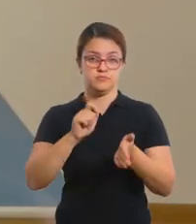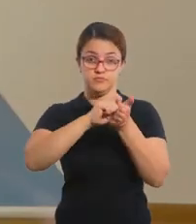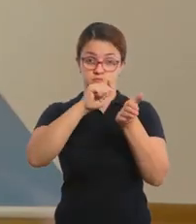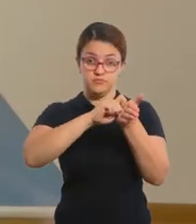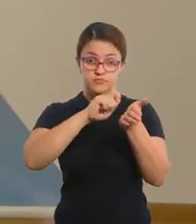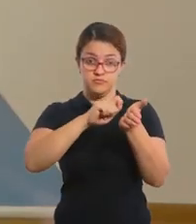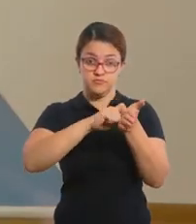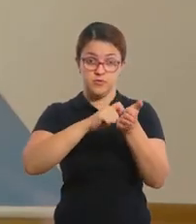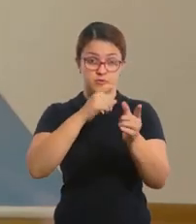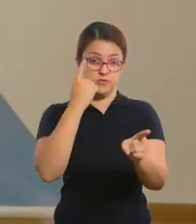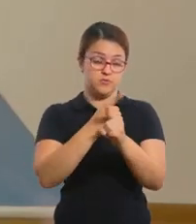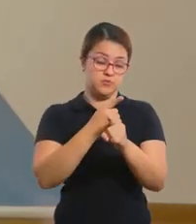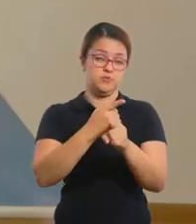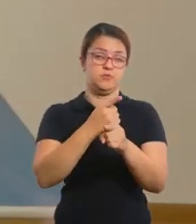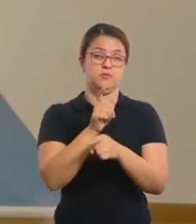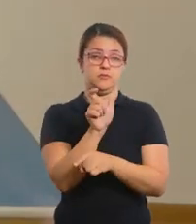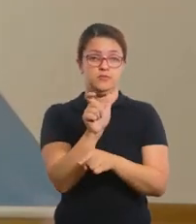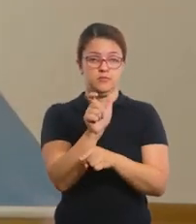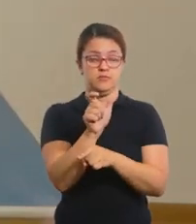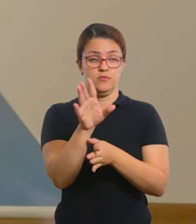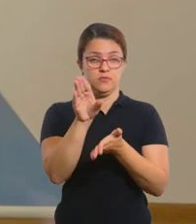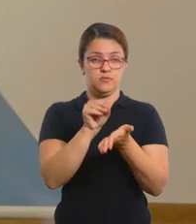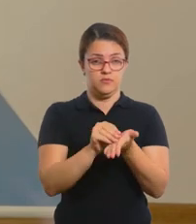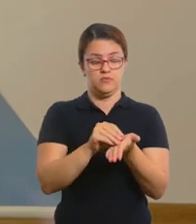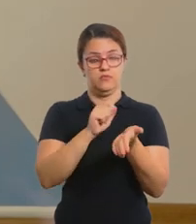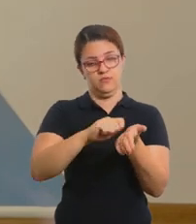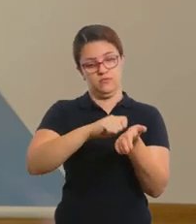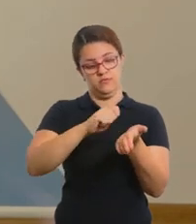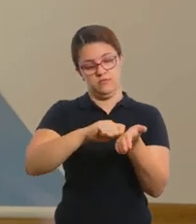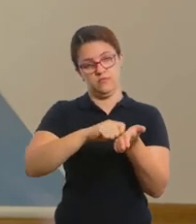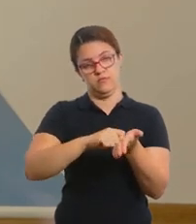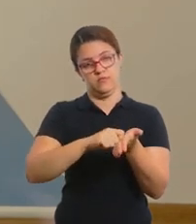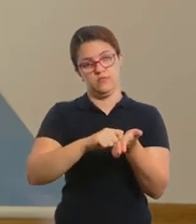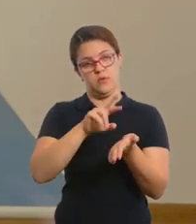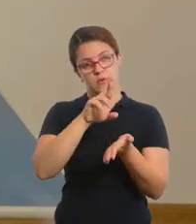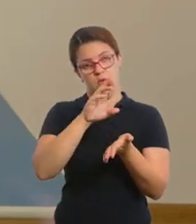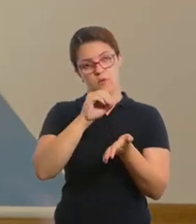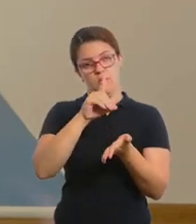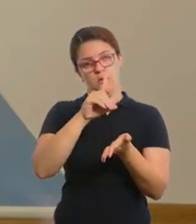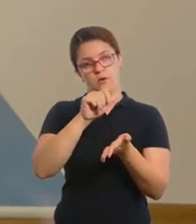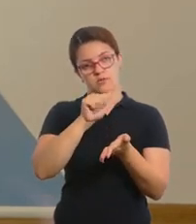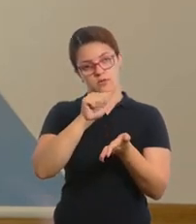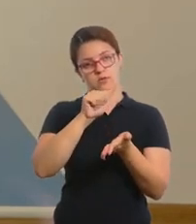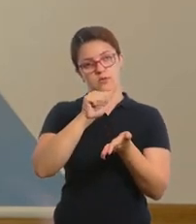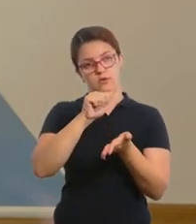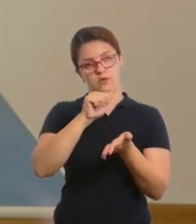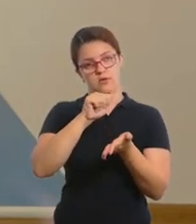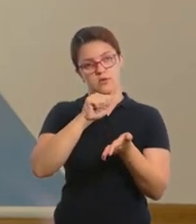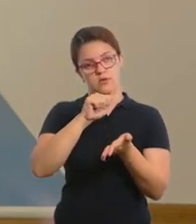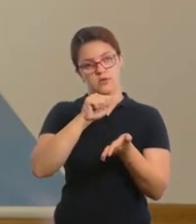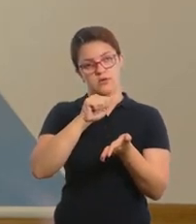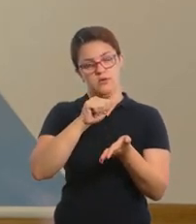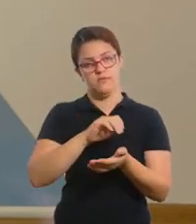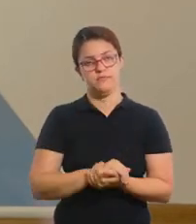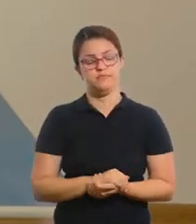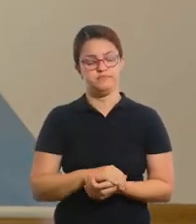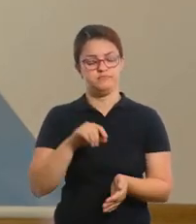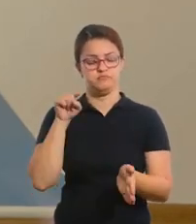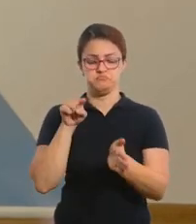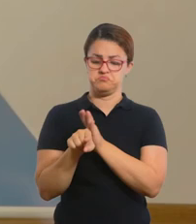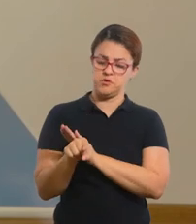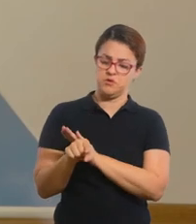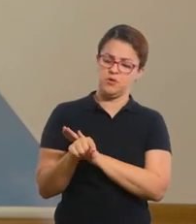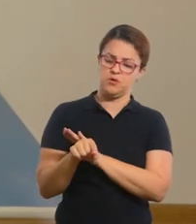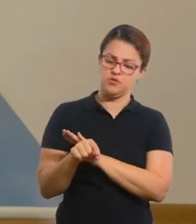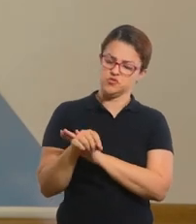vai escrever essa palavra que você encontrou, né? Roda.